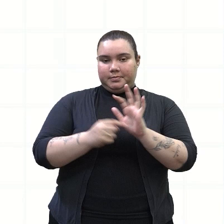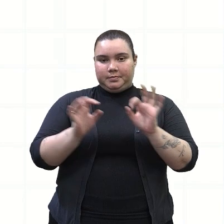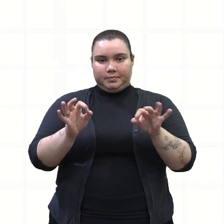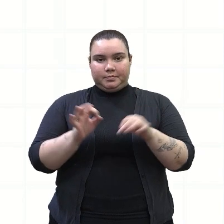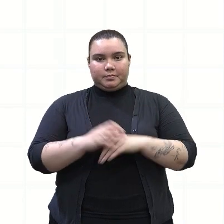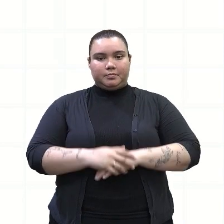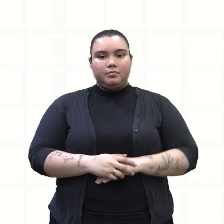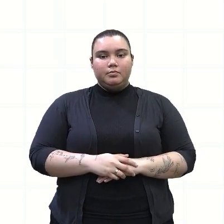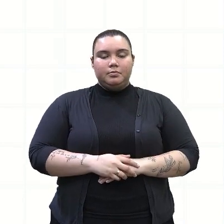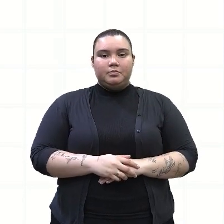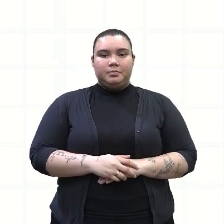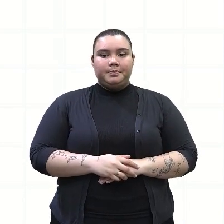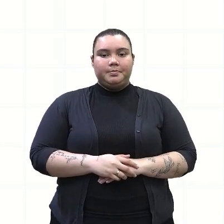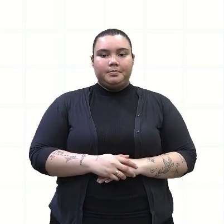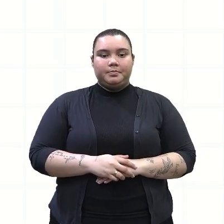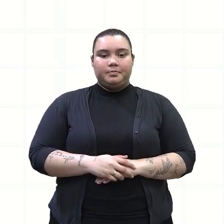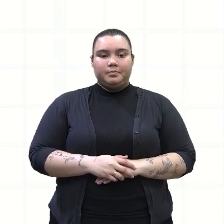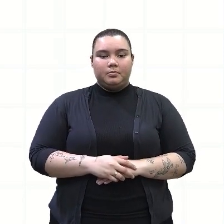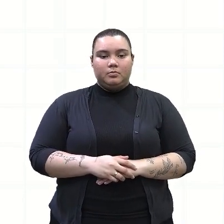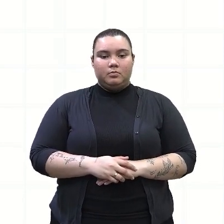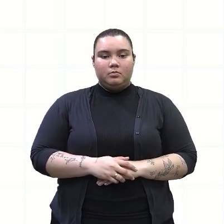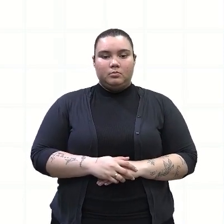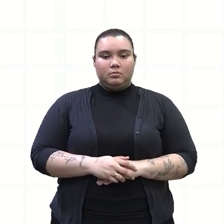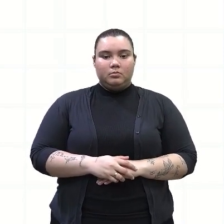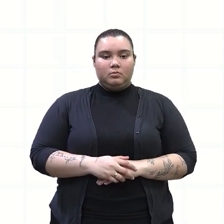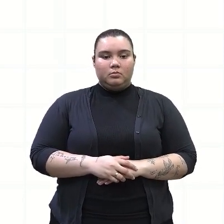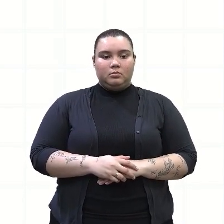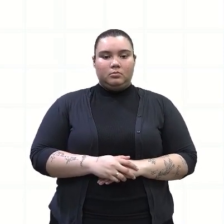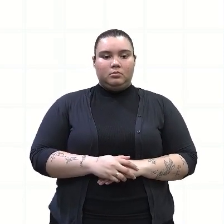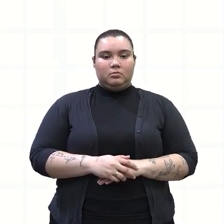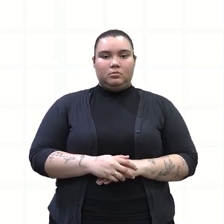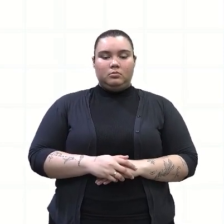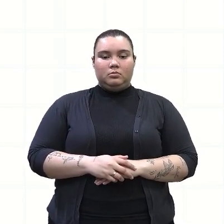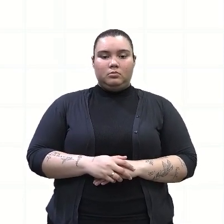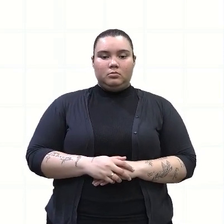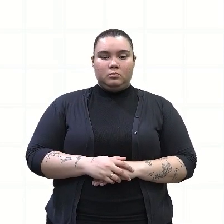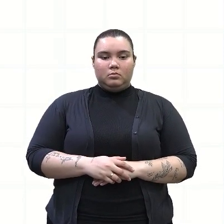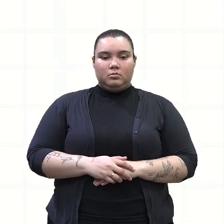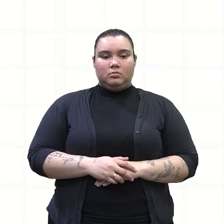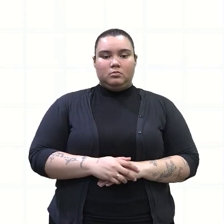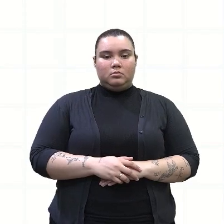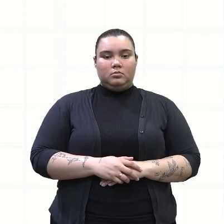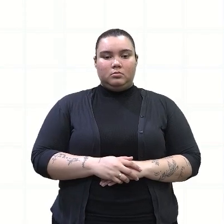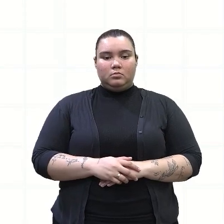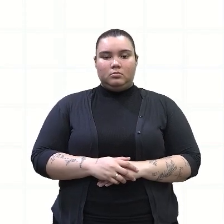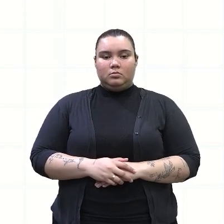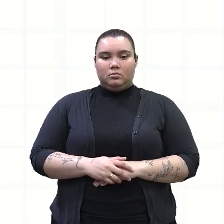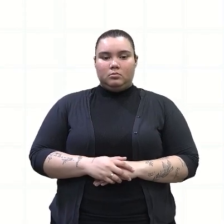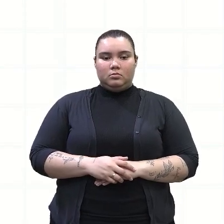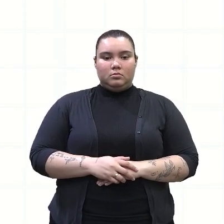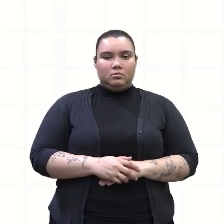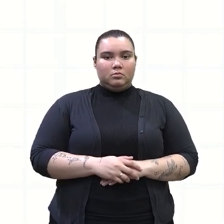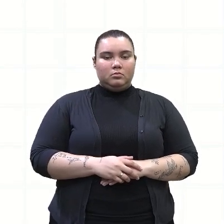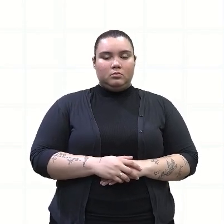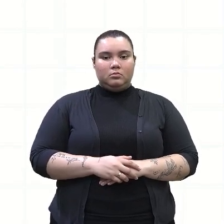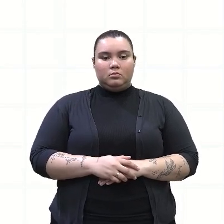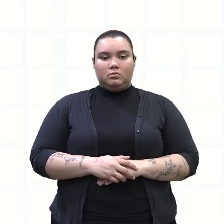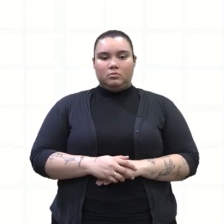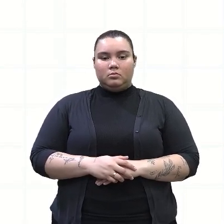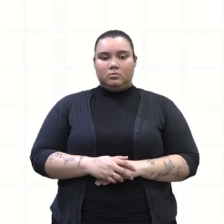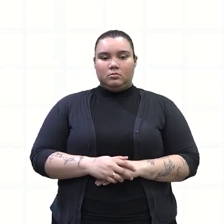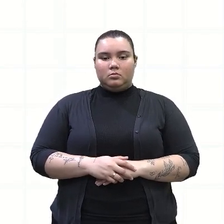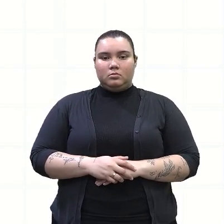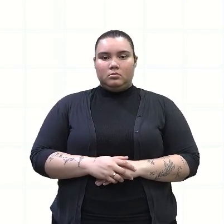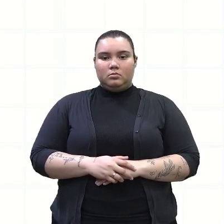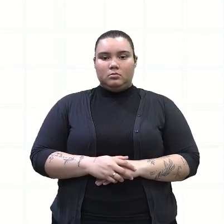certo? Então, the couple got married on 17th September